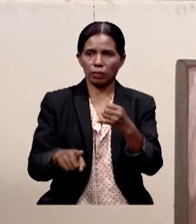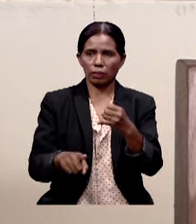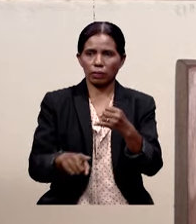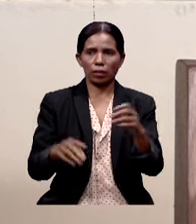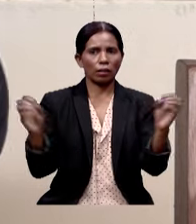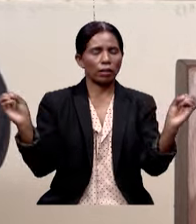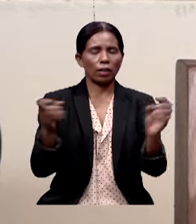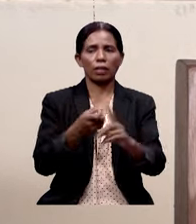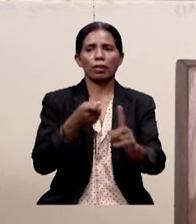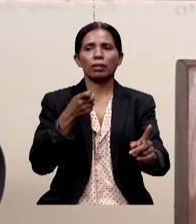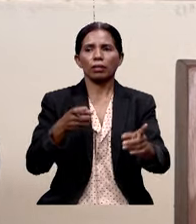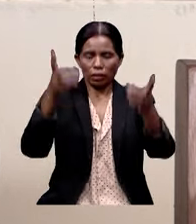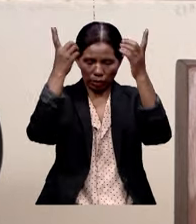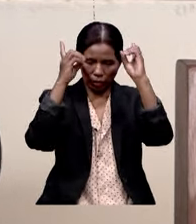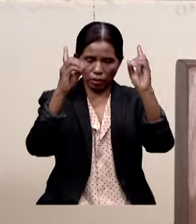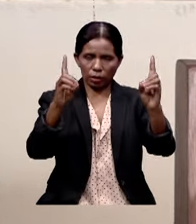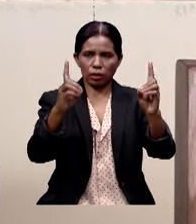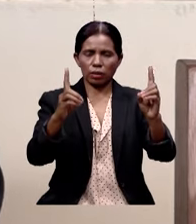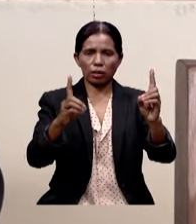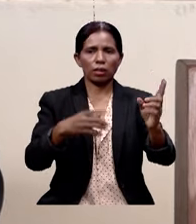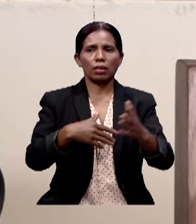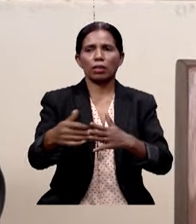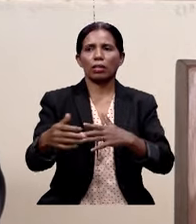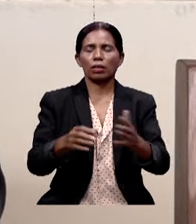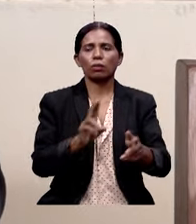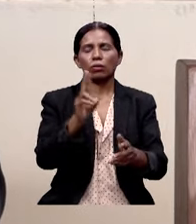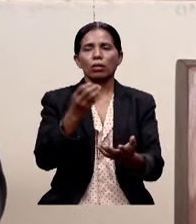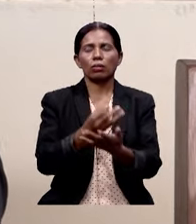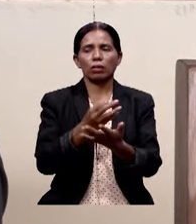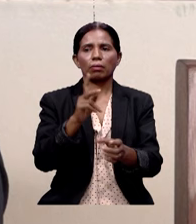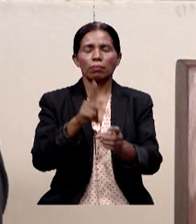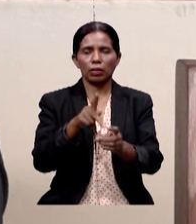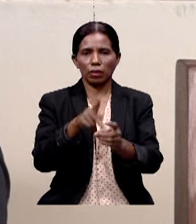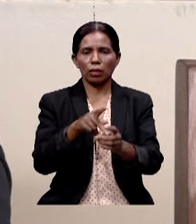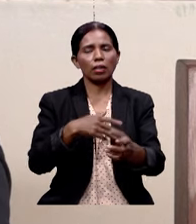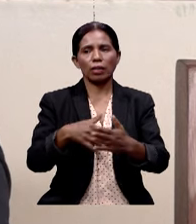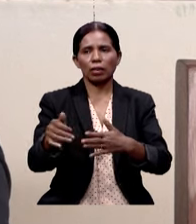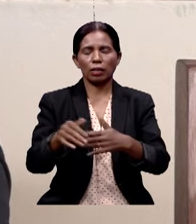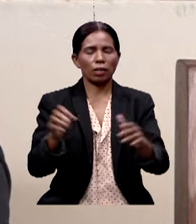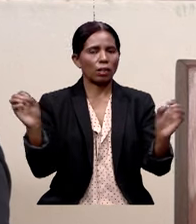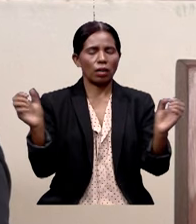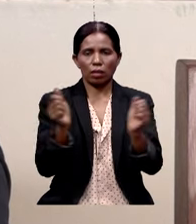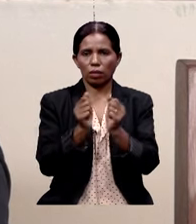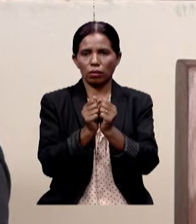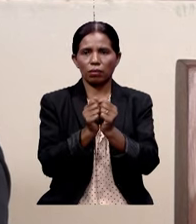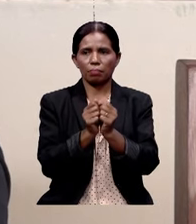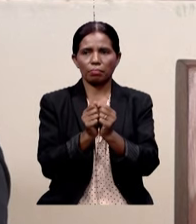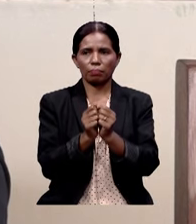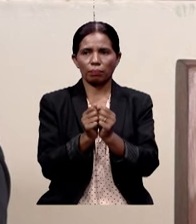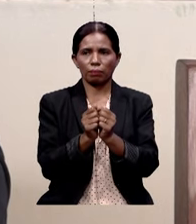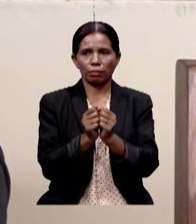tão parceira, nia decide o hasai osa um fundo petrolífero, né? Lá houve